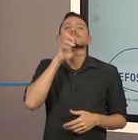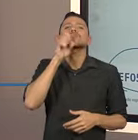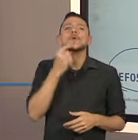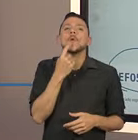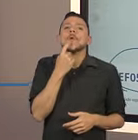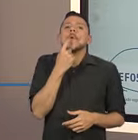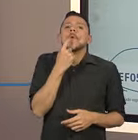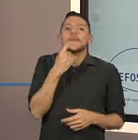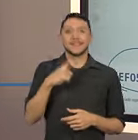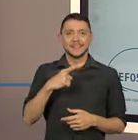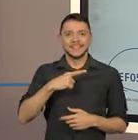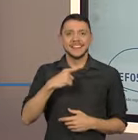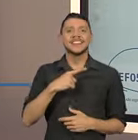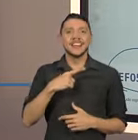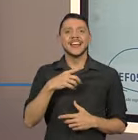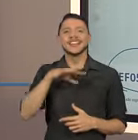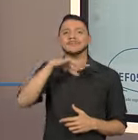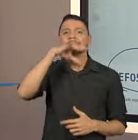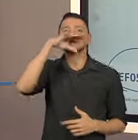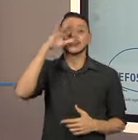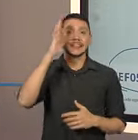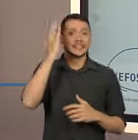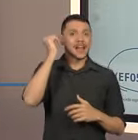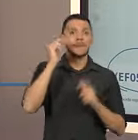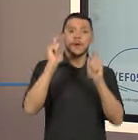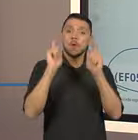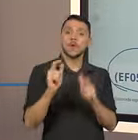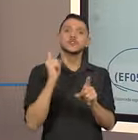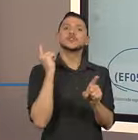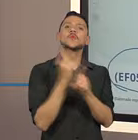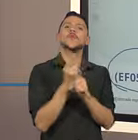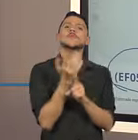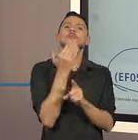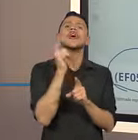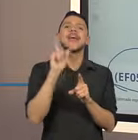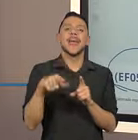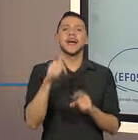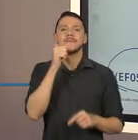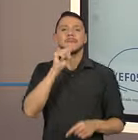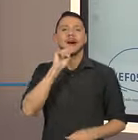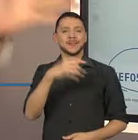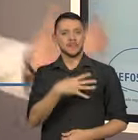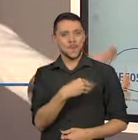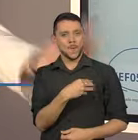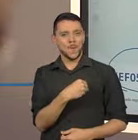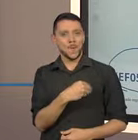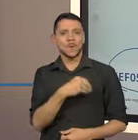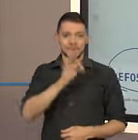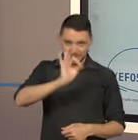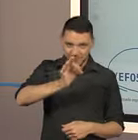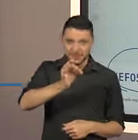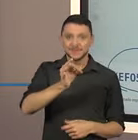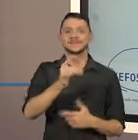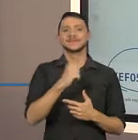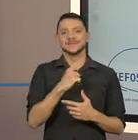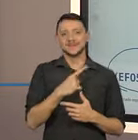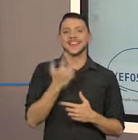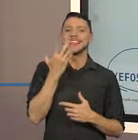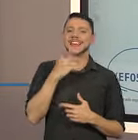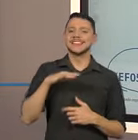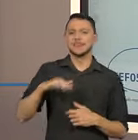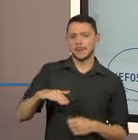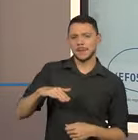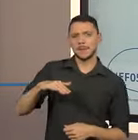ele sabe onde ele vai encontrar o alimento, né? Que é onde vai estar no corpo da mãe. A gente já nasce com esse instinto. E à medida que a gente vai crescendo, se desenvolvendo, ele vai